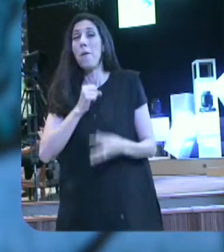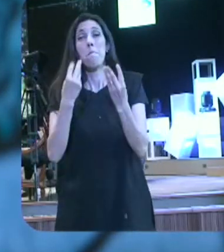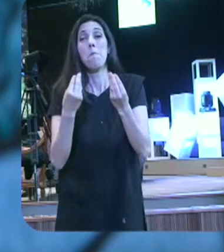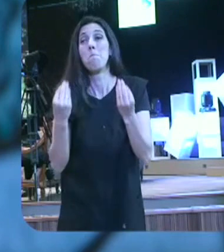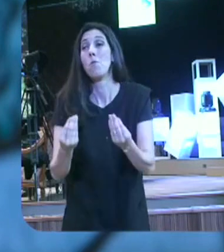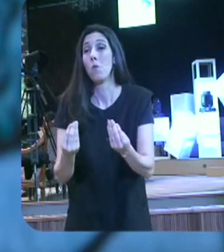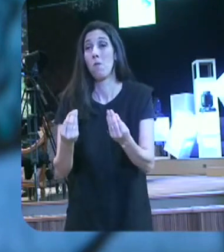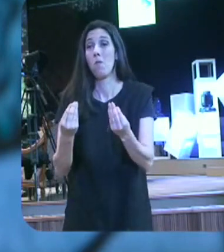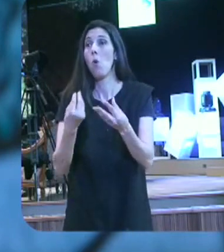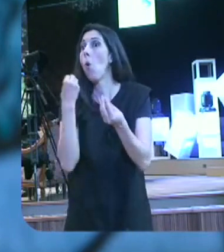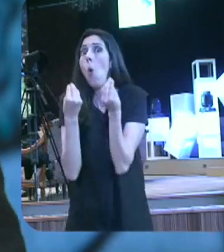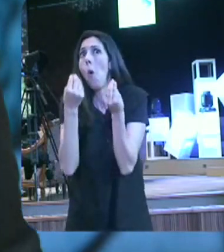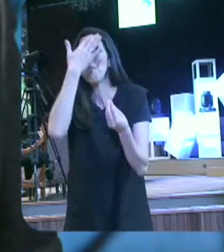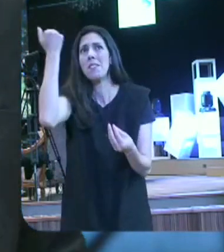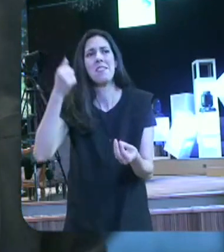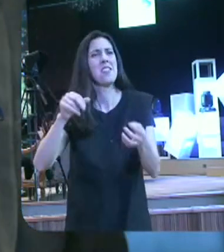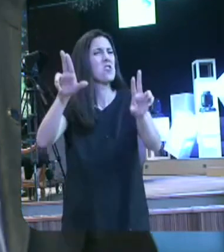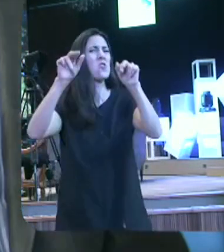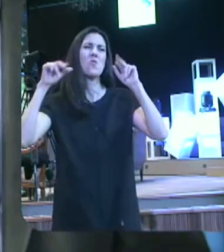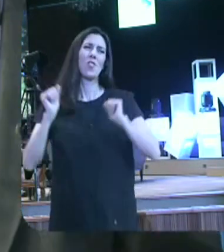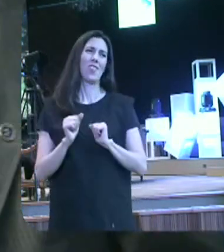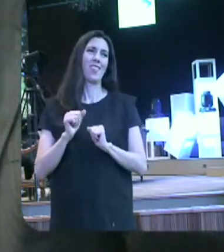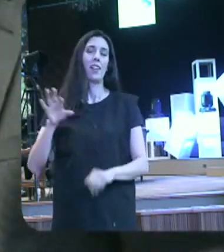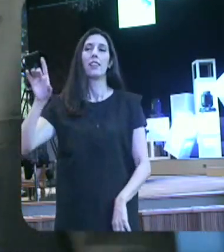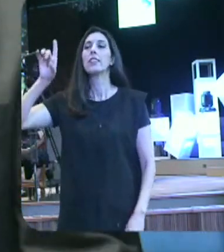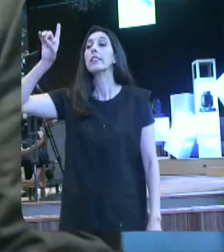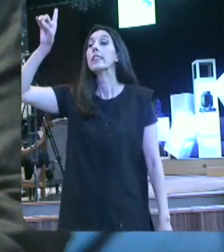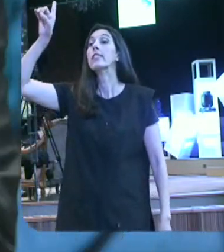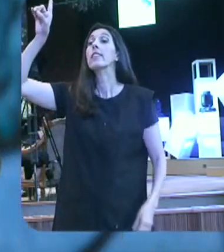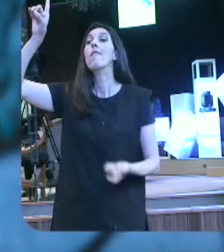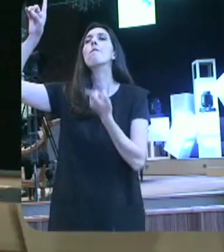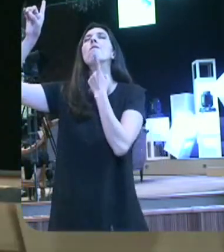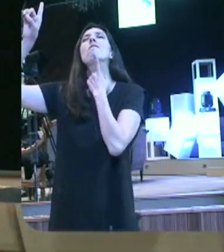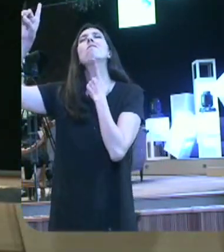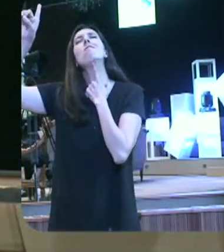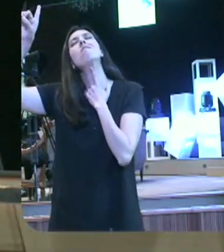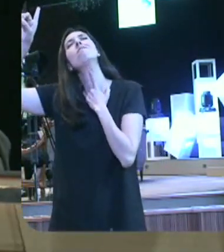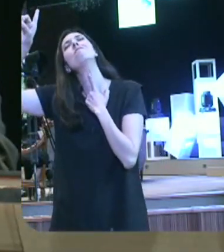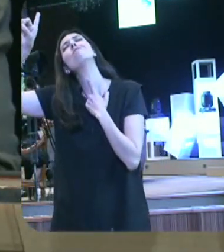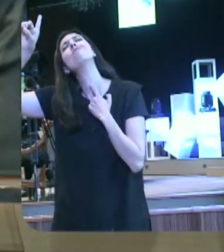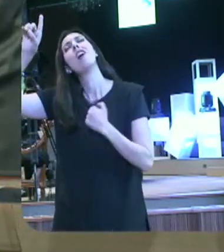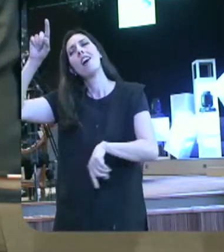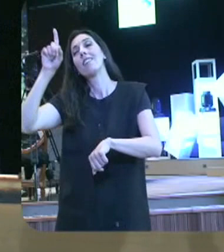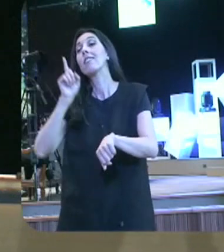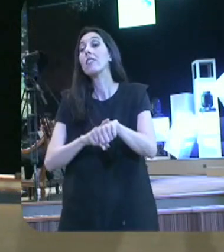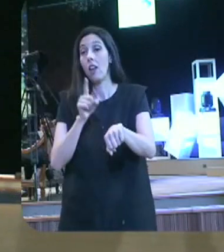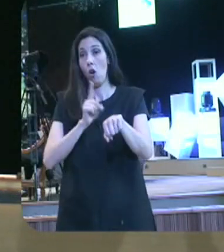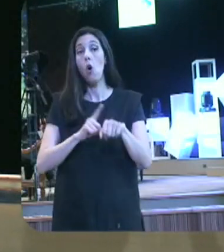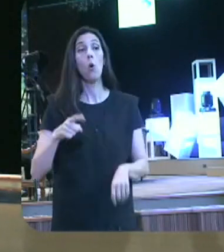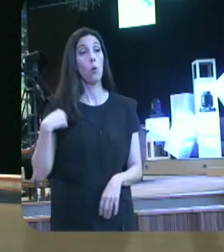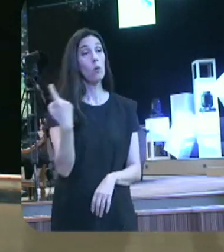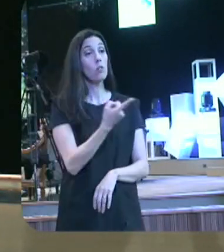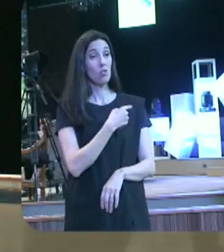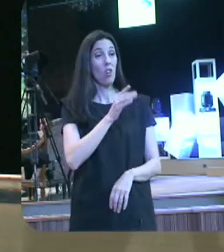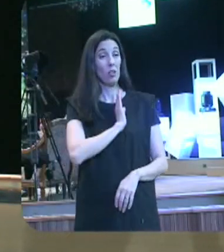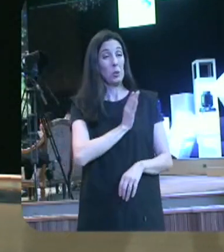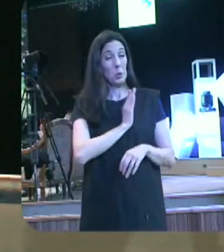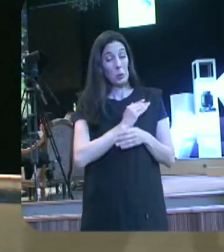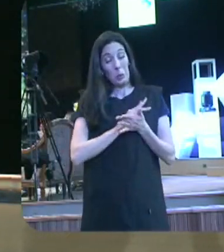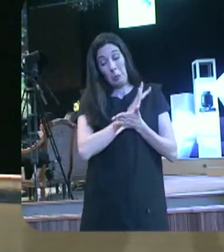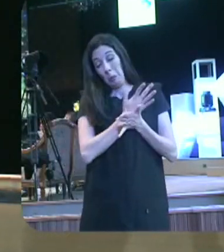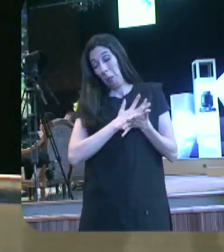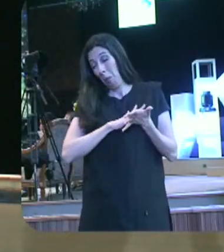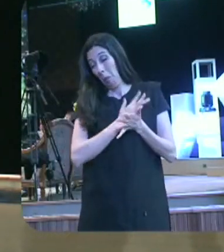você. E o que Ele deseja é que nessas horas que a gente está angustiado, nessas horas que a gente se